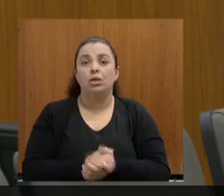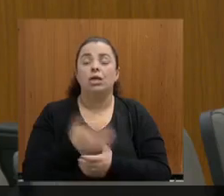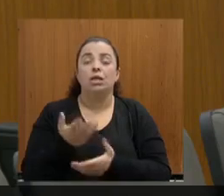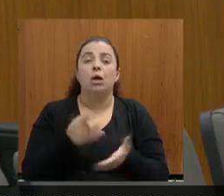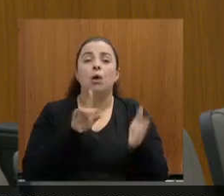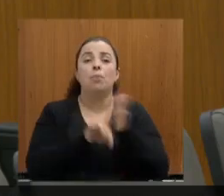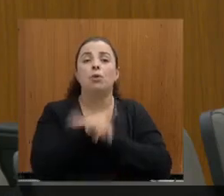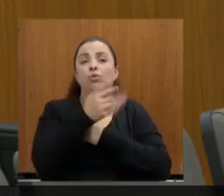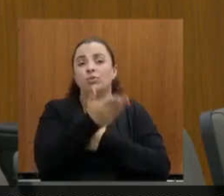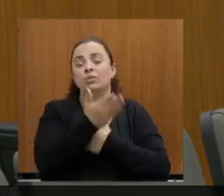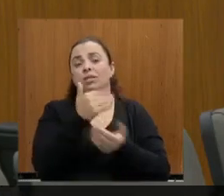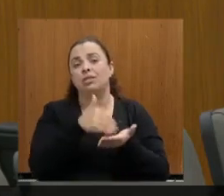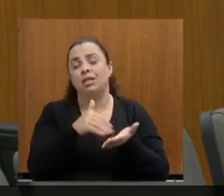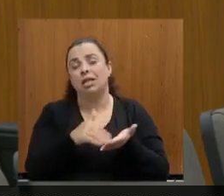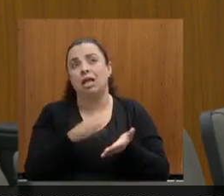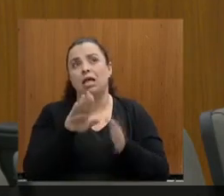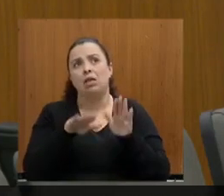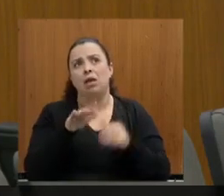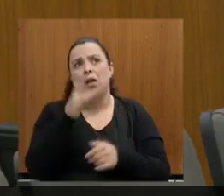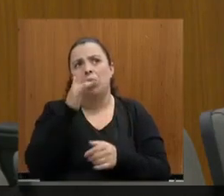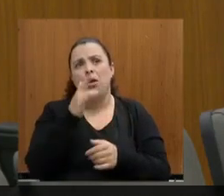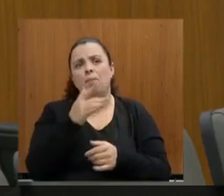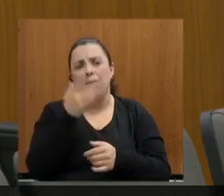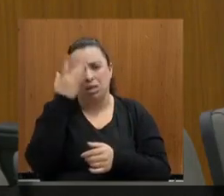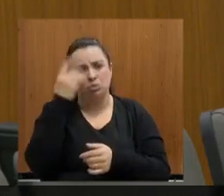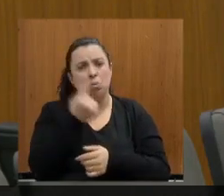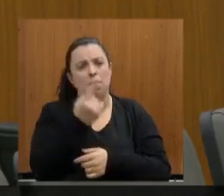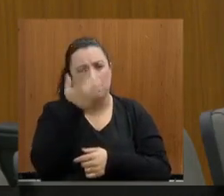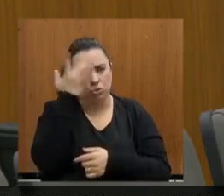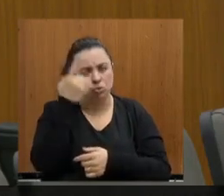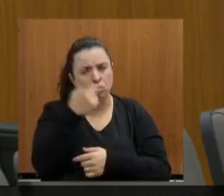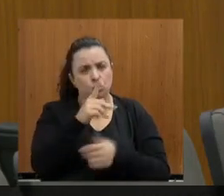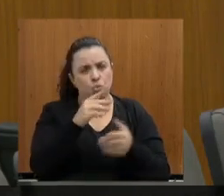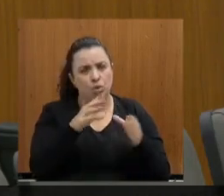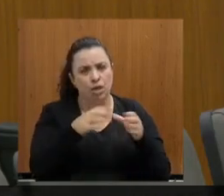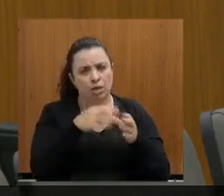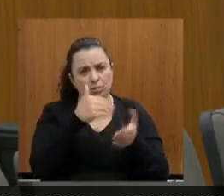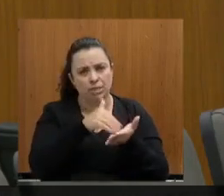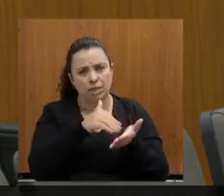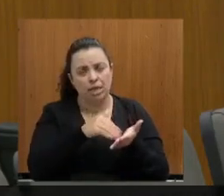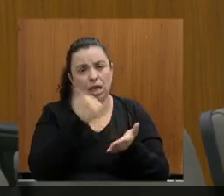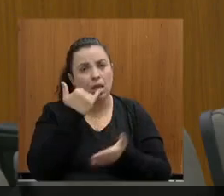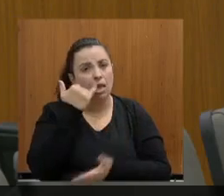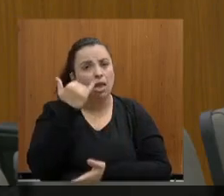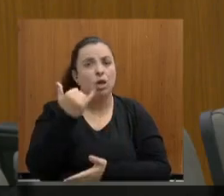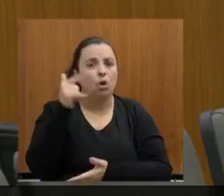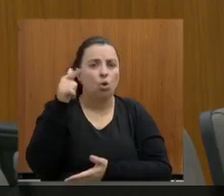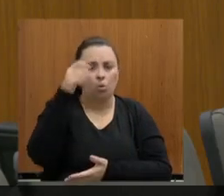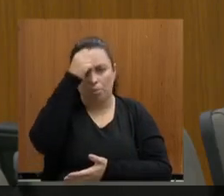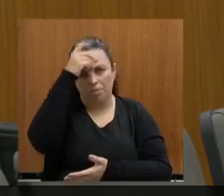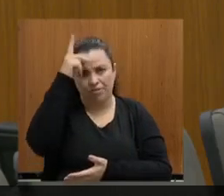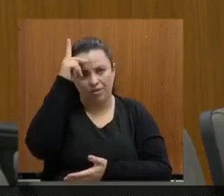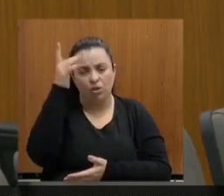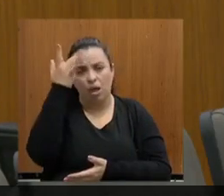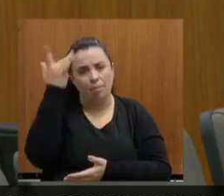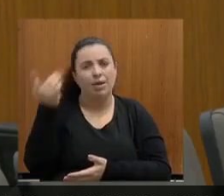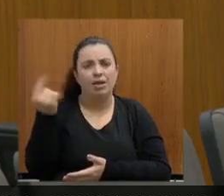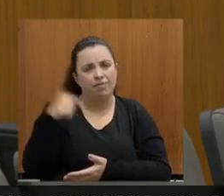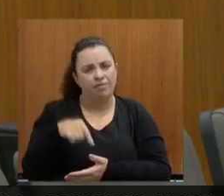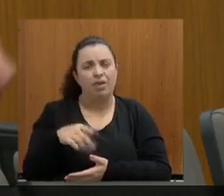alguém para esta sua equipe ligou para o prefeito Miguel lá e pelo vice-prefeito Dedé Amanhã eles estão aqui por causa da questão da Saúde